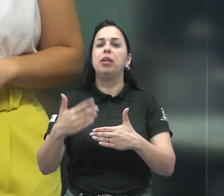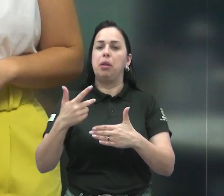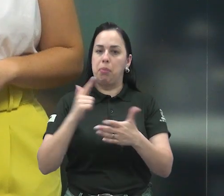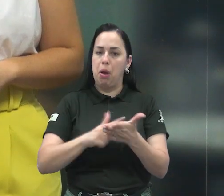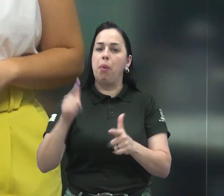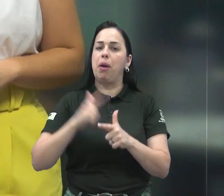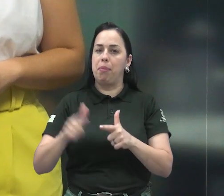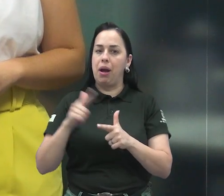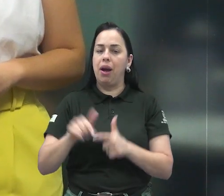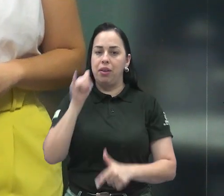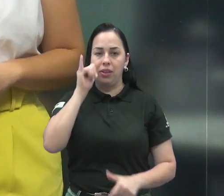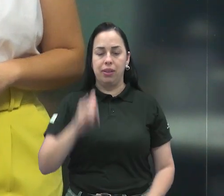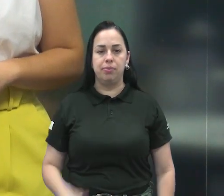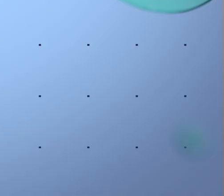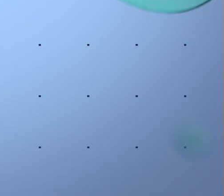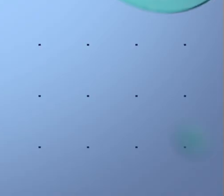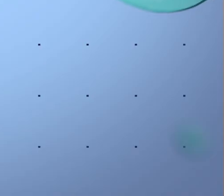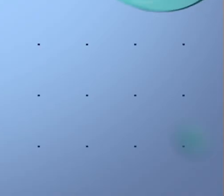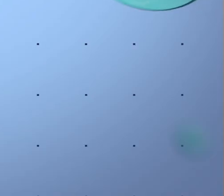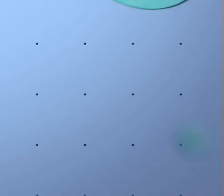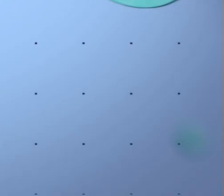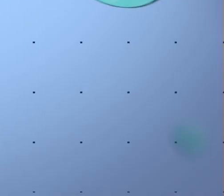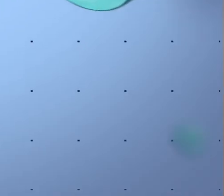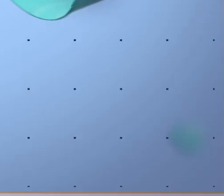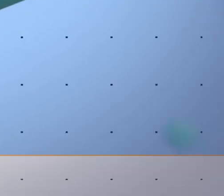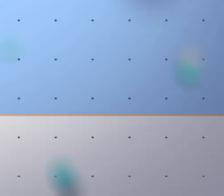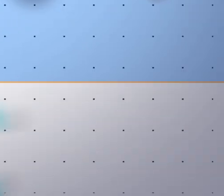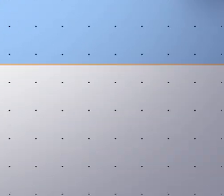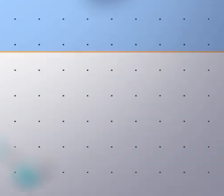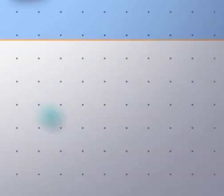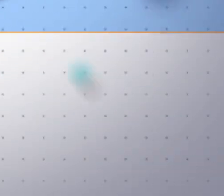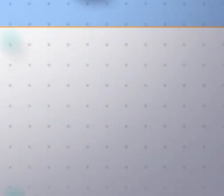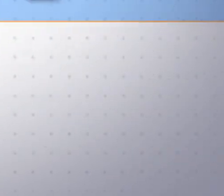os danos causados pelo sol.